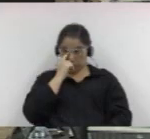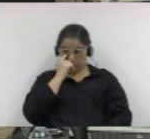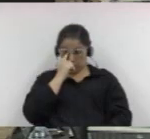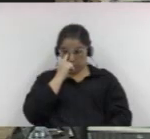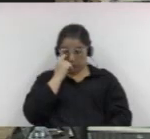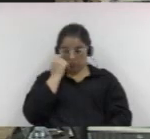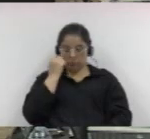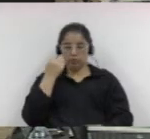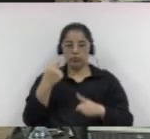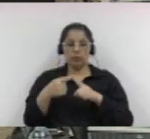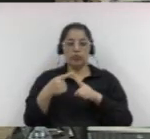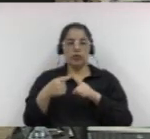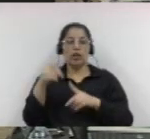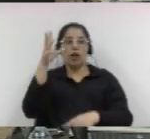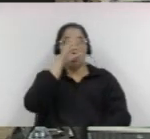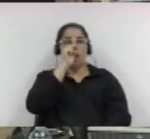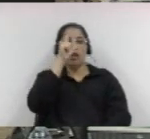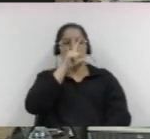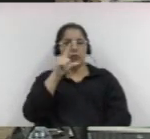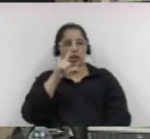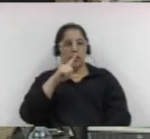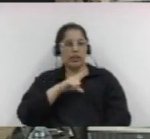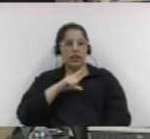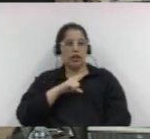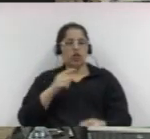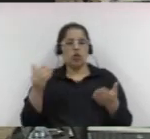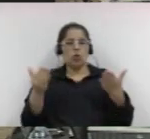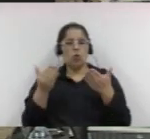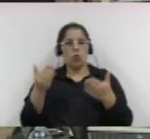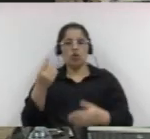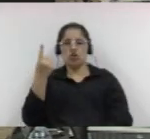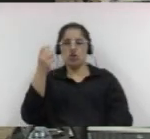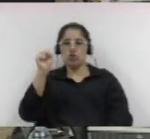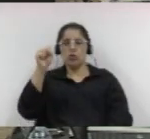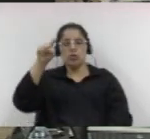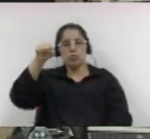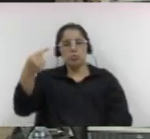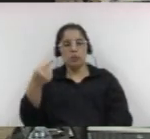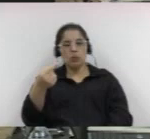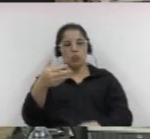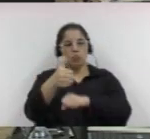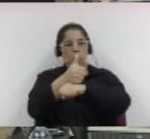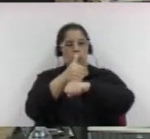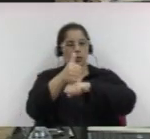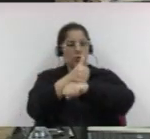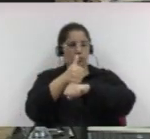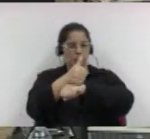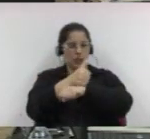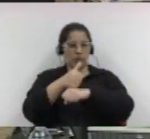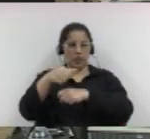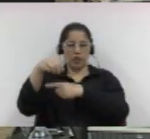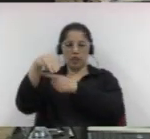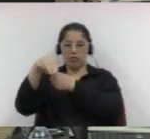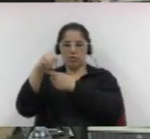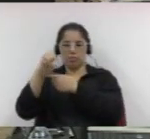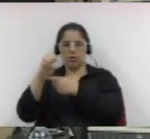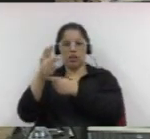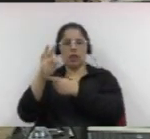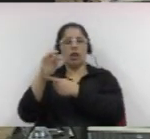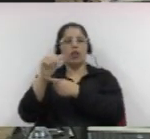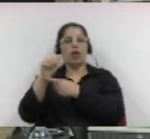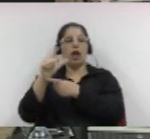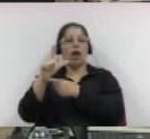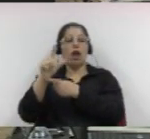ideia, Limeira tem hoje cerca de 18 mil metalúrgicos. É uma cidade que, se juntar toda a classe